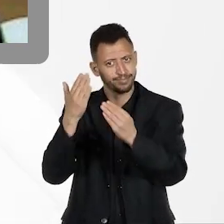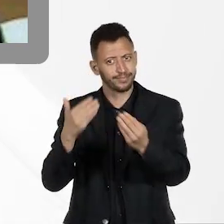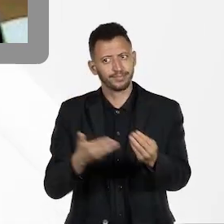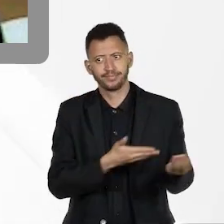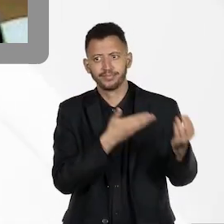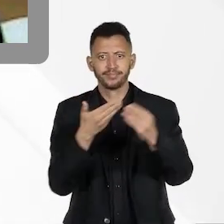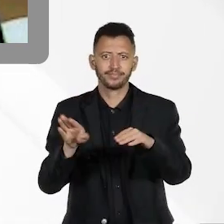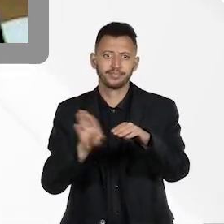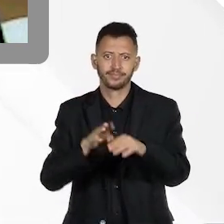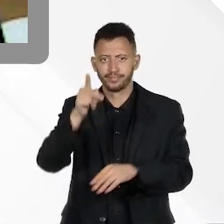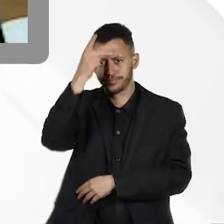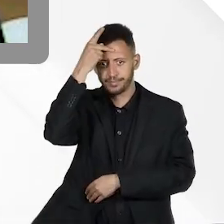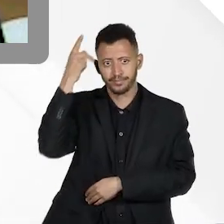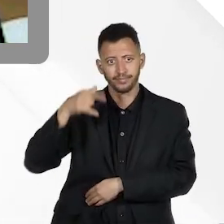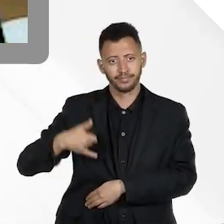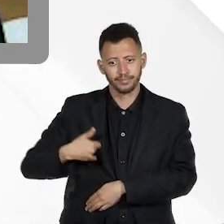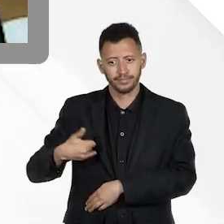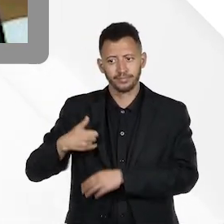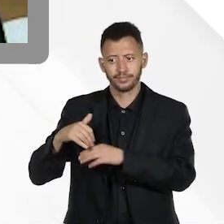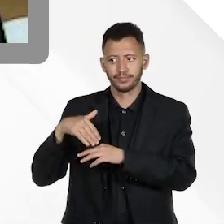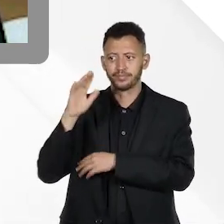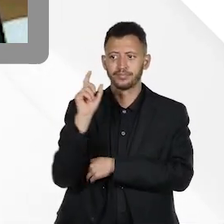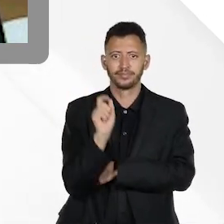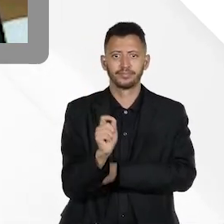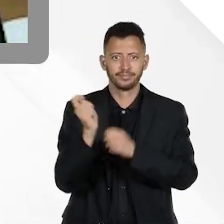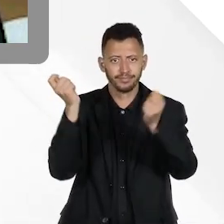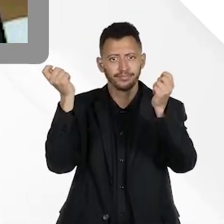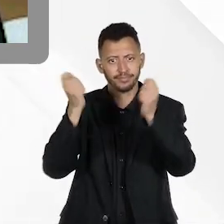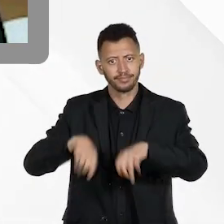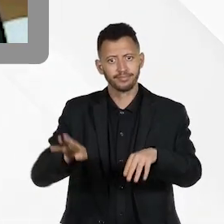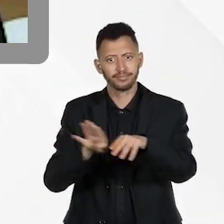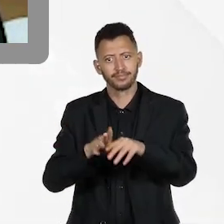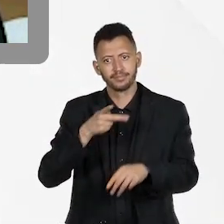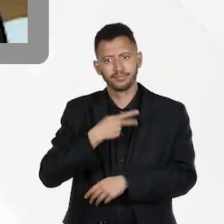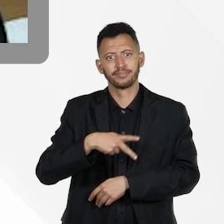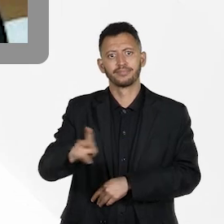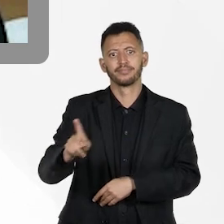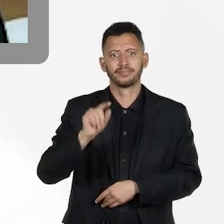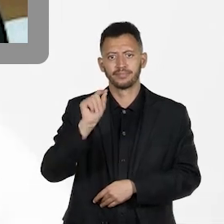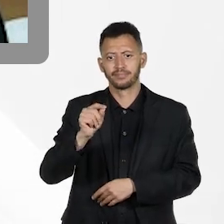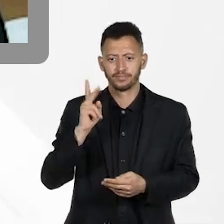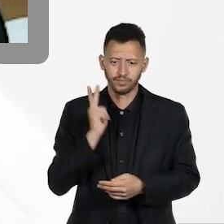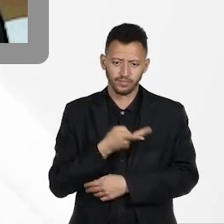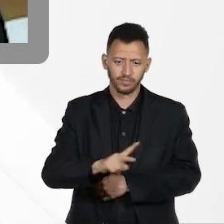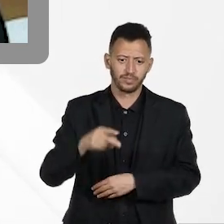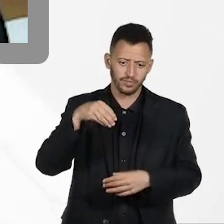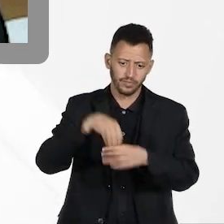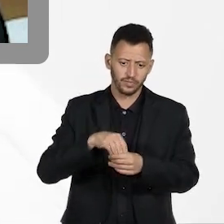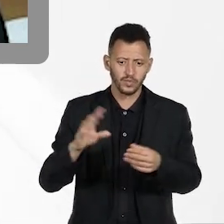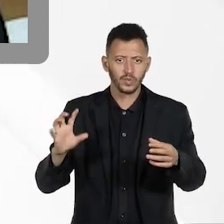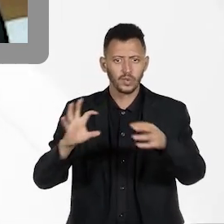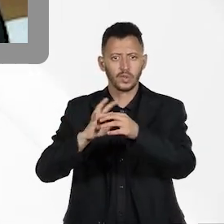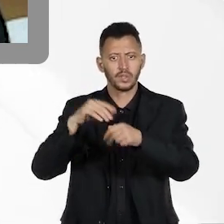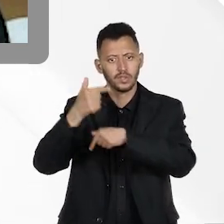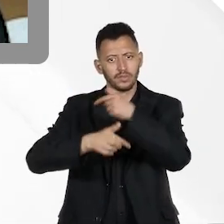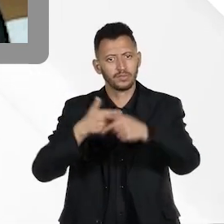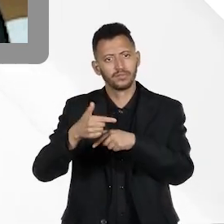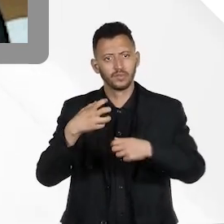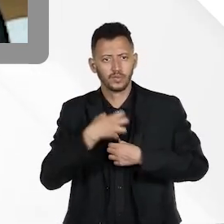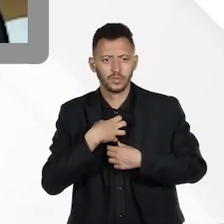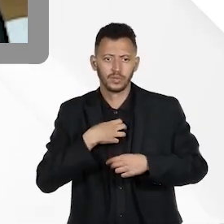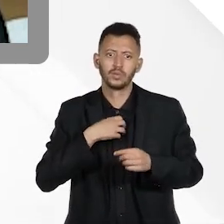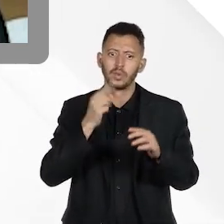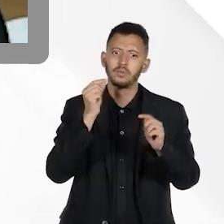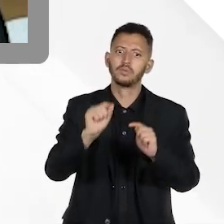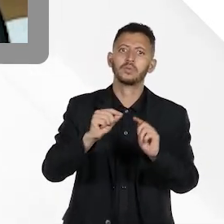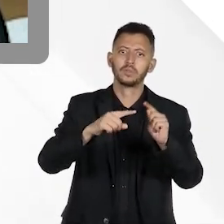psicossocial, trazendo para as pessoas idosas a possibilidade de continuarem se mantendo nesse vínculo de trabalho